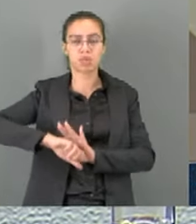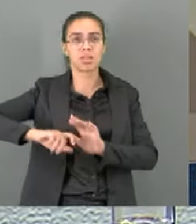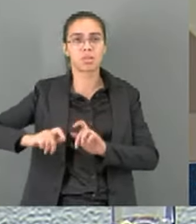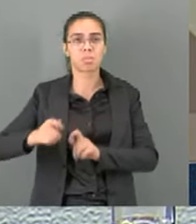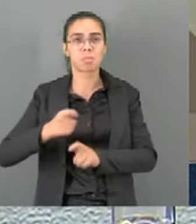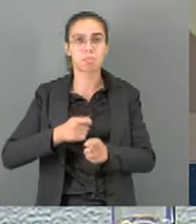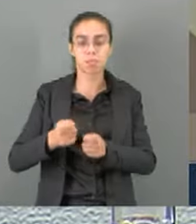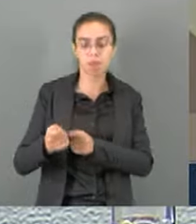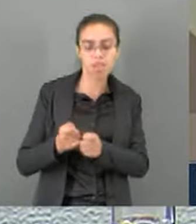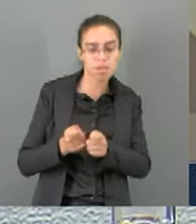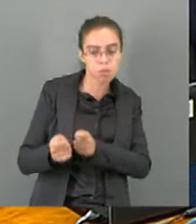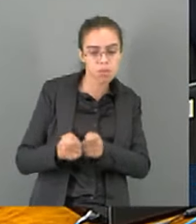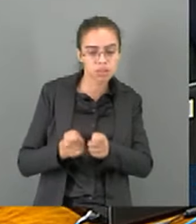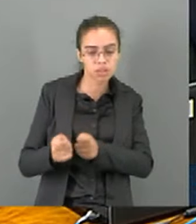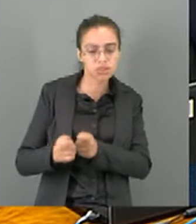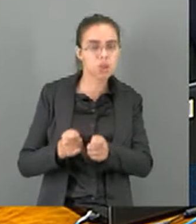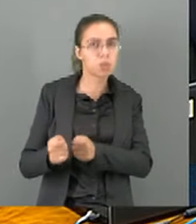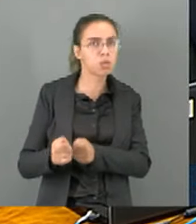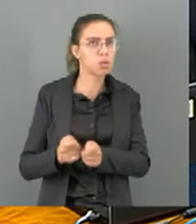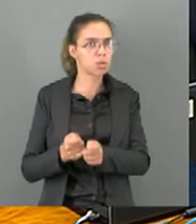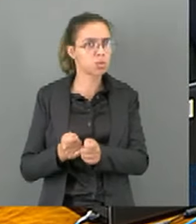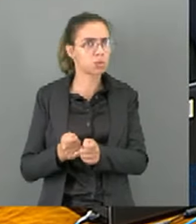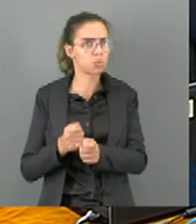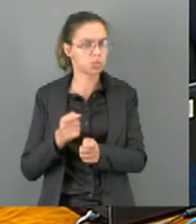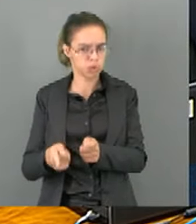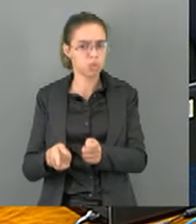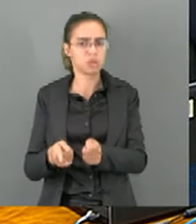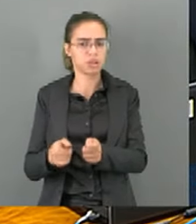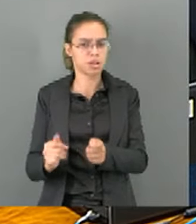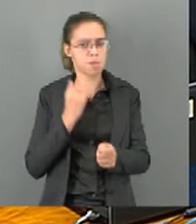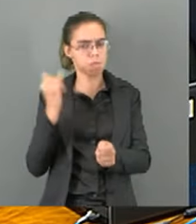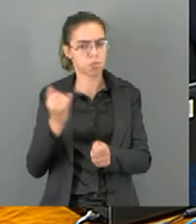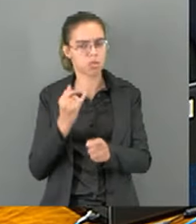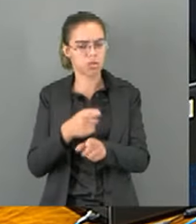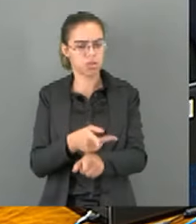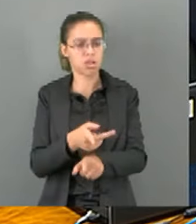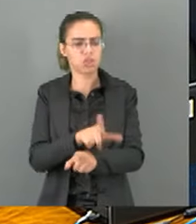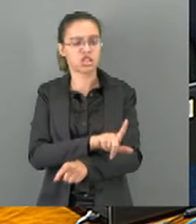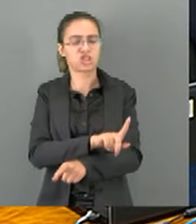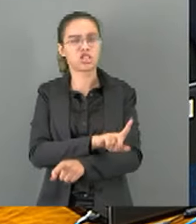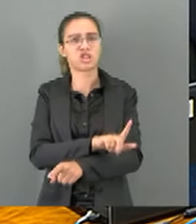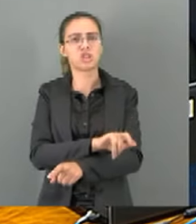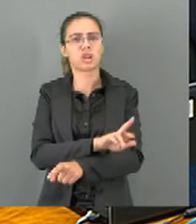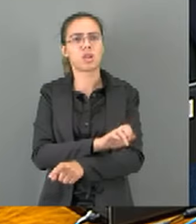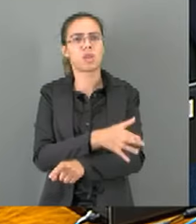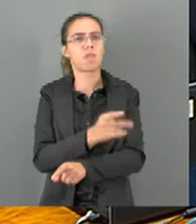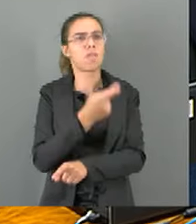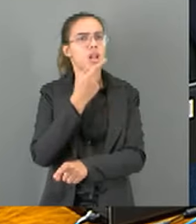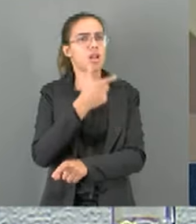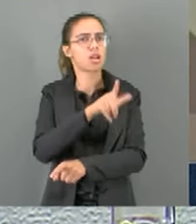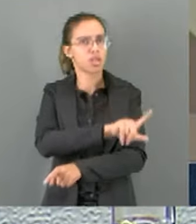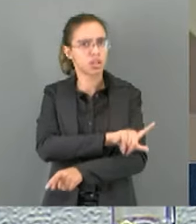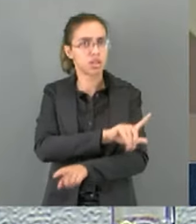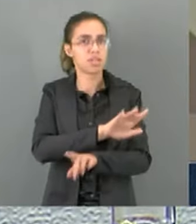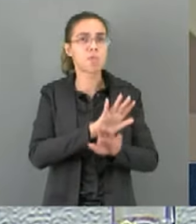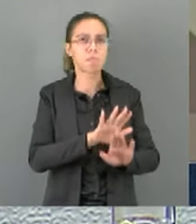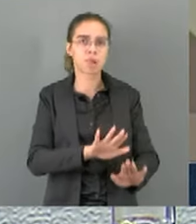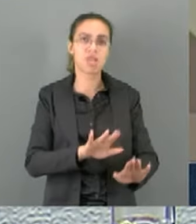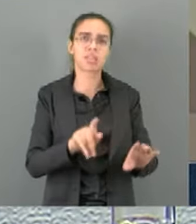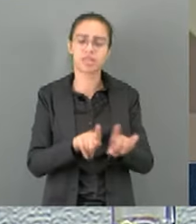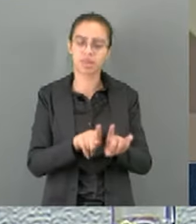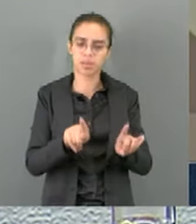eu acho que é um ponto chave que o senador Girão colocou, e talvez é um ponto foge totalmente da esfera